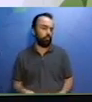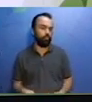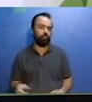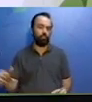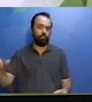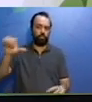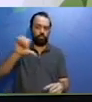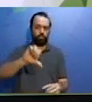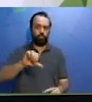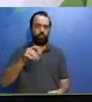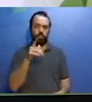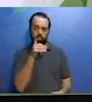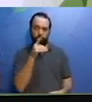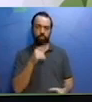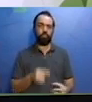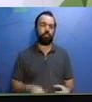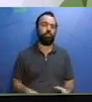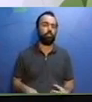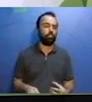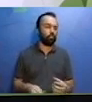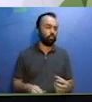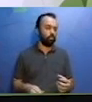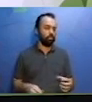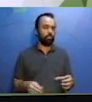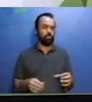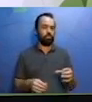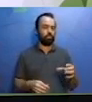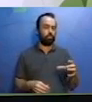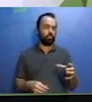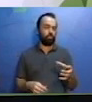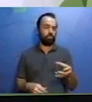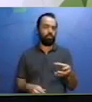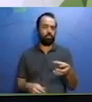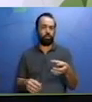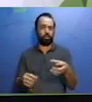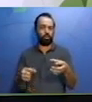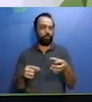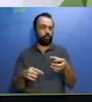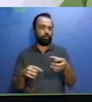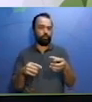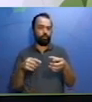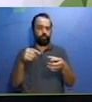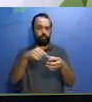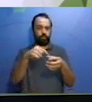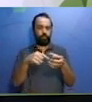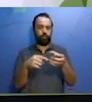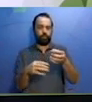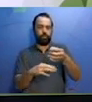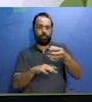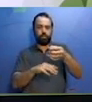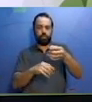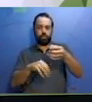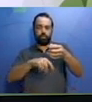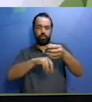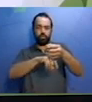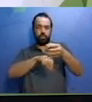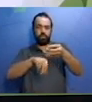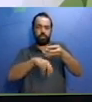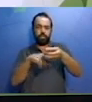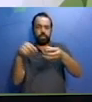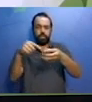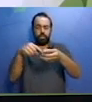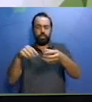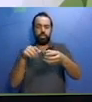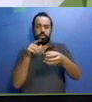adicionado água no processo, a água se dissolve o açúcar, que forma uma mistura homogênea.